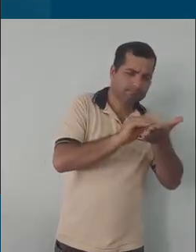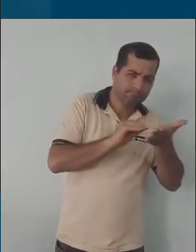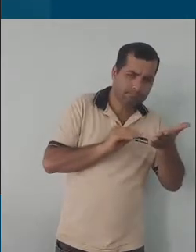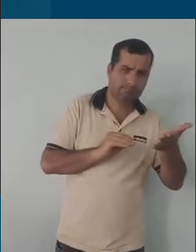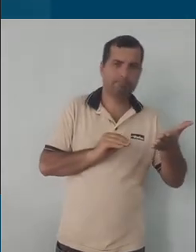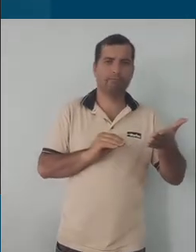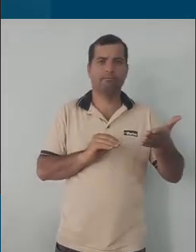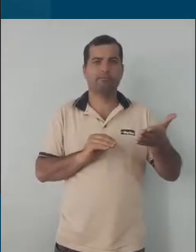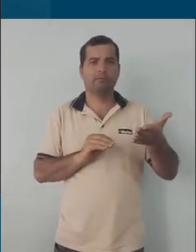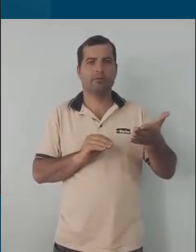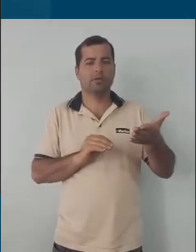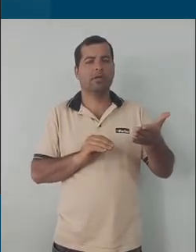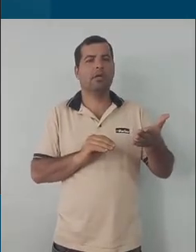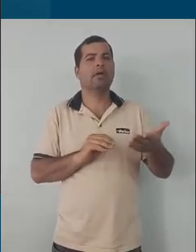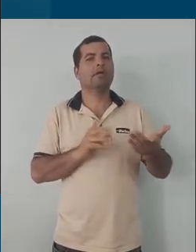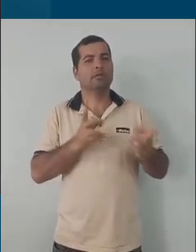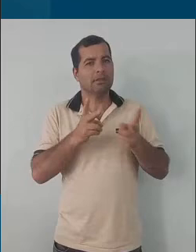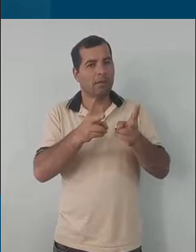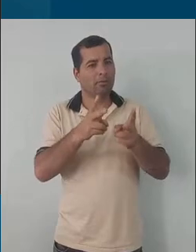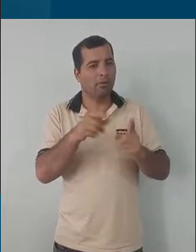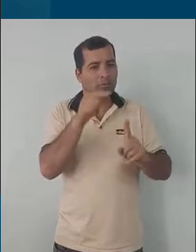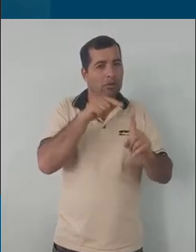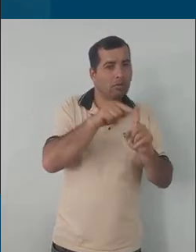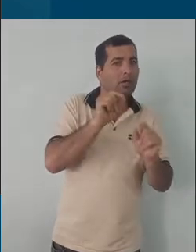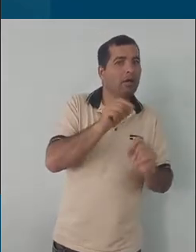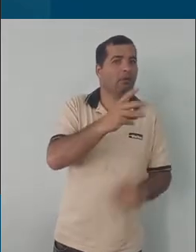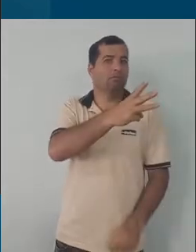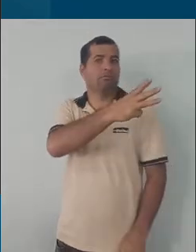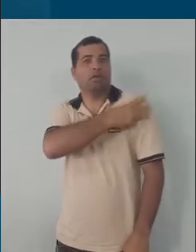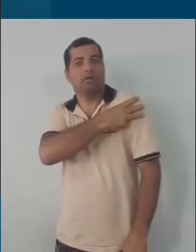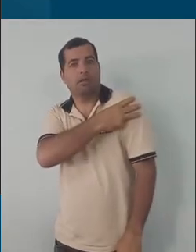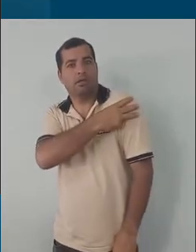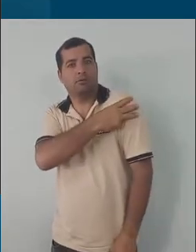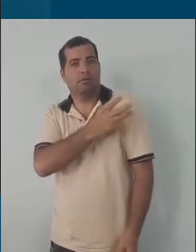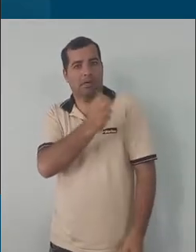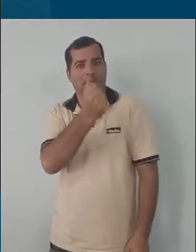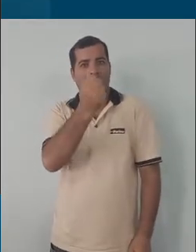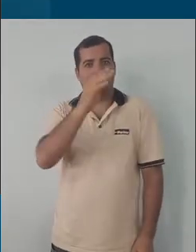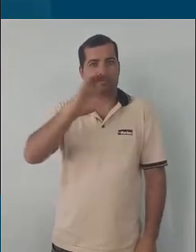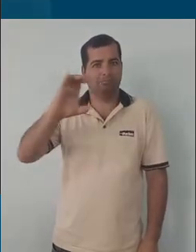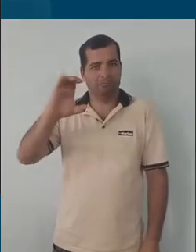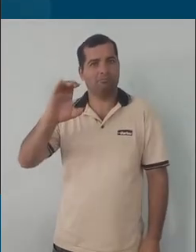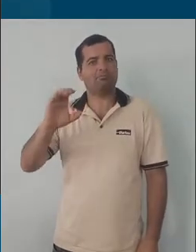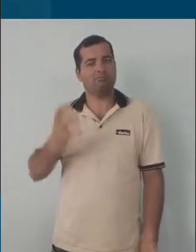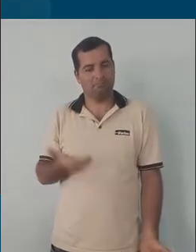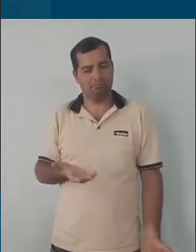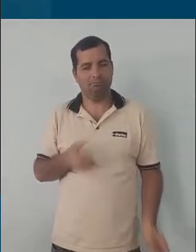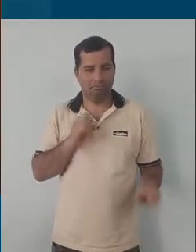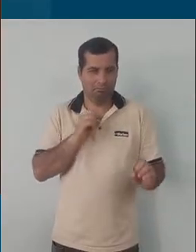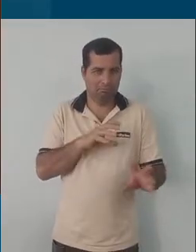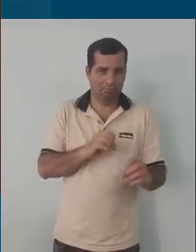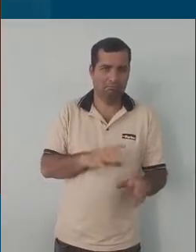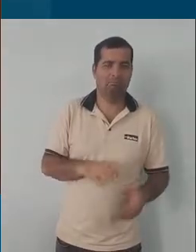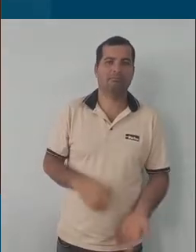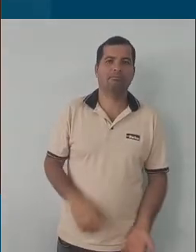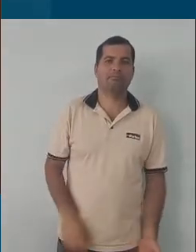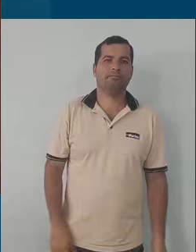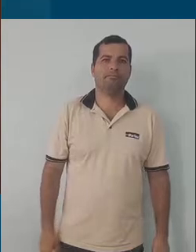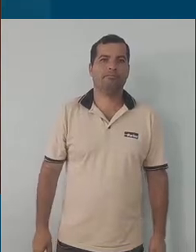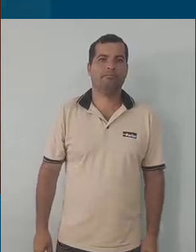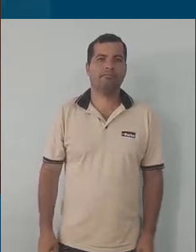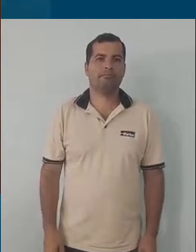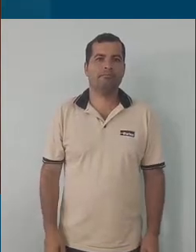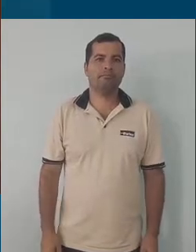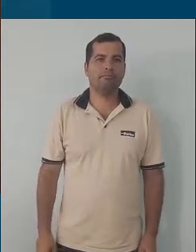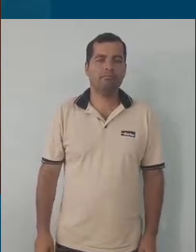o terceiro ano do ensino fundamental, né? Se muito, né? Porque eu acho que até pode. Uhum. Então,